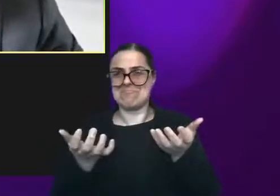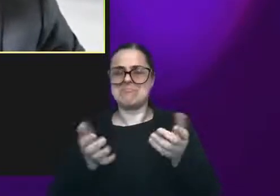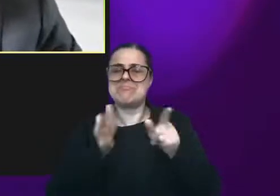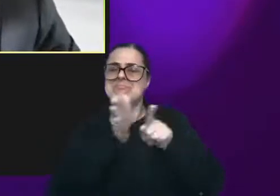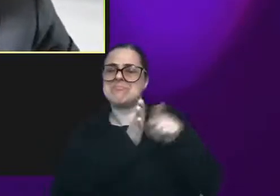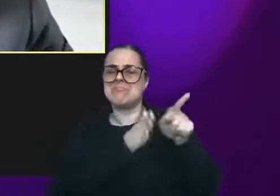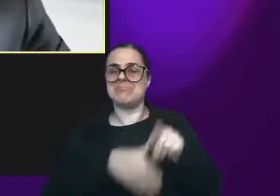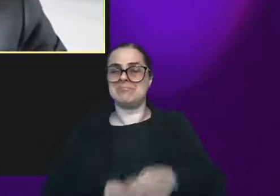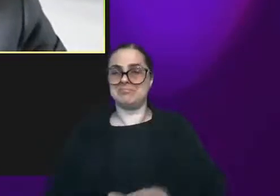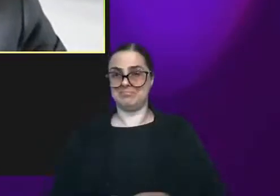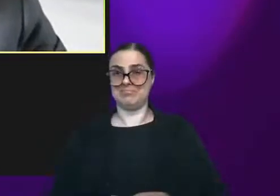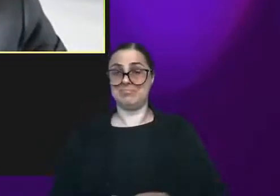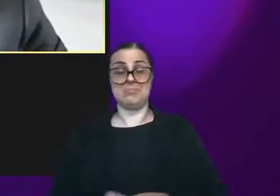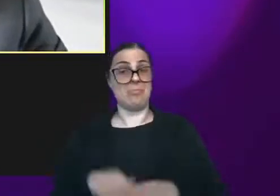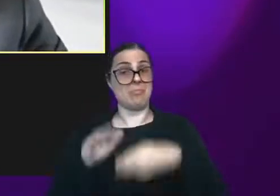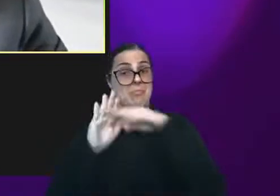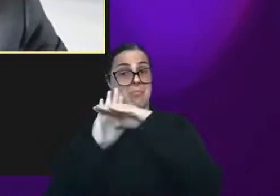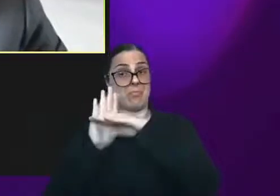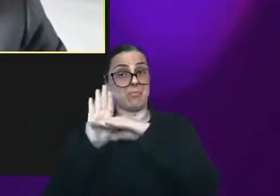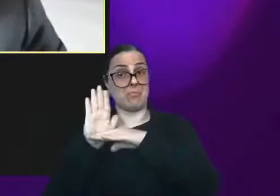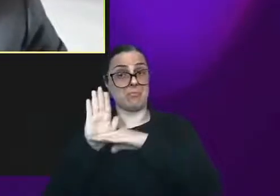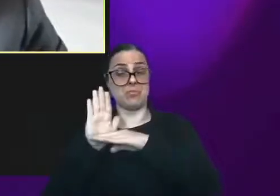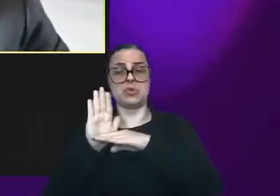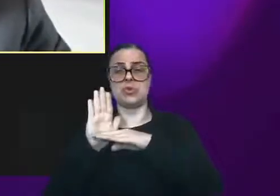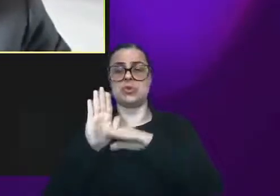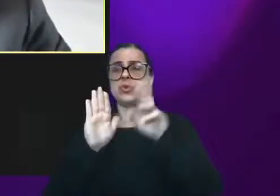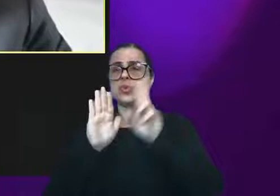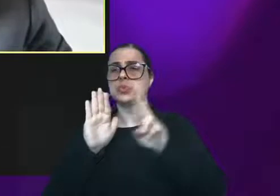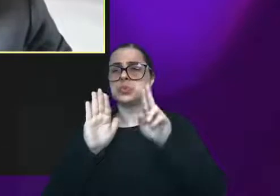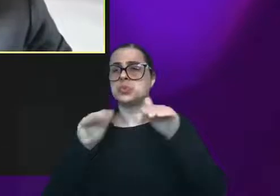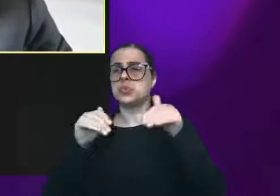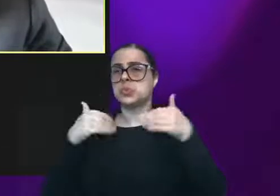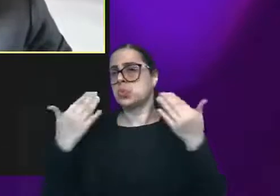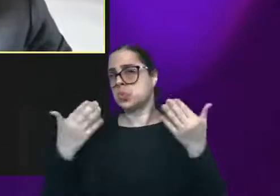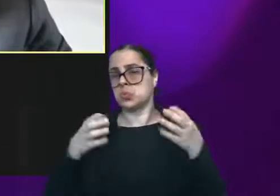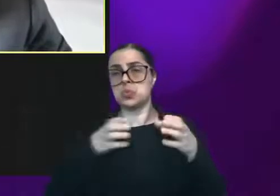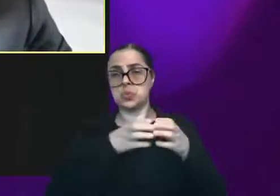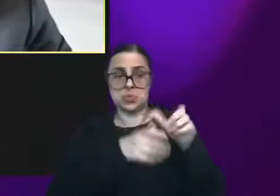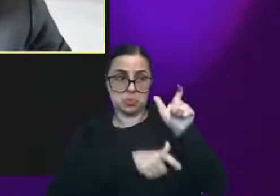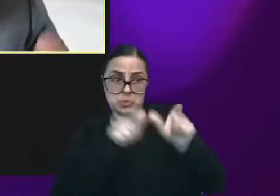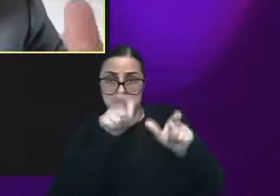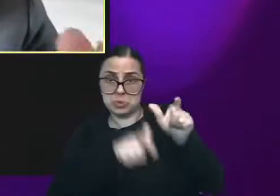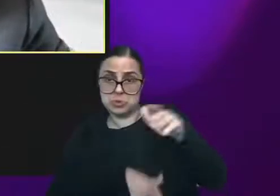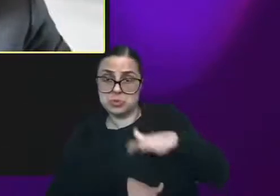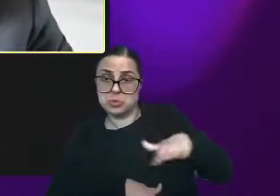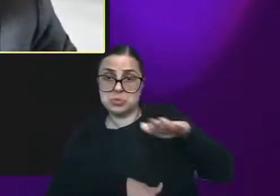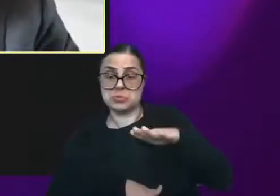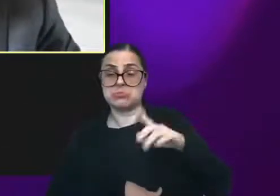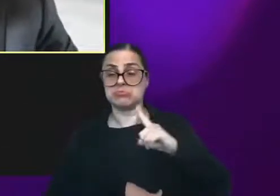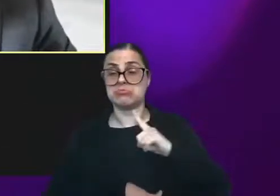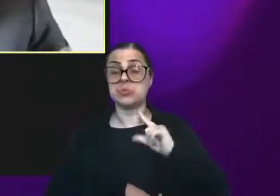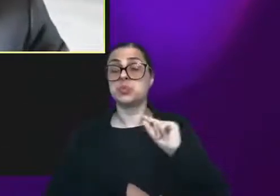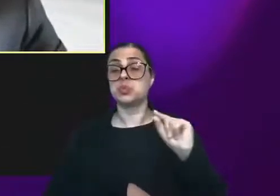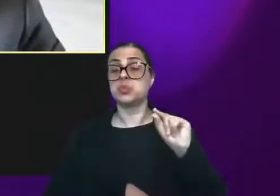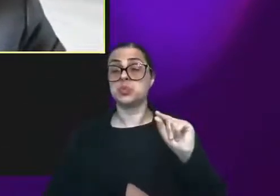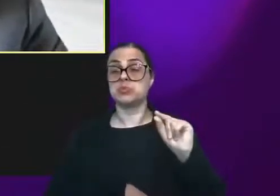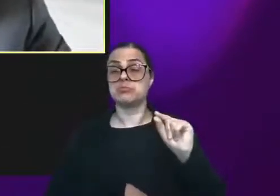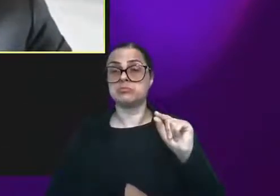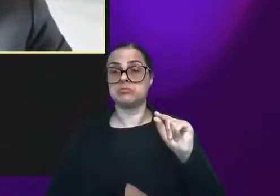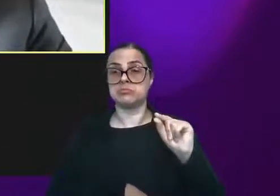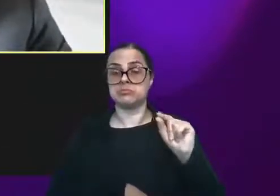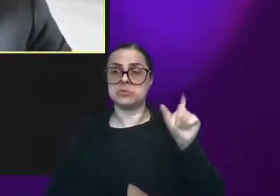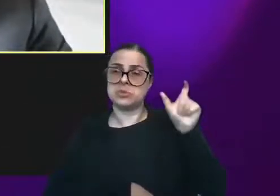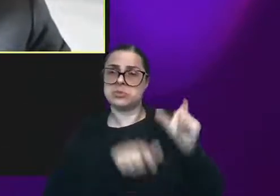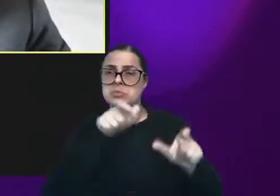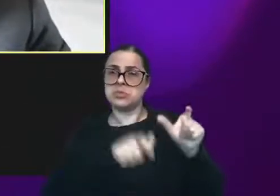critério nós usaríamos numa população onde há um baixo índice de